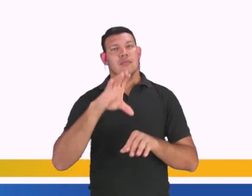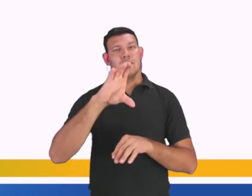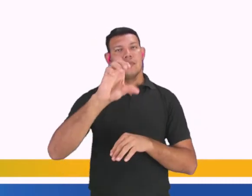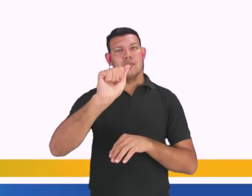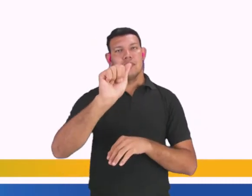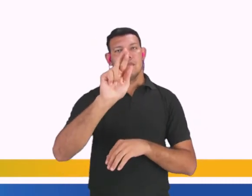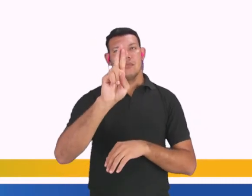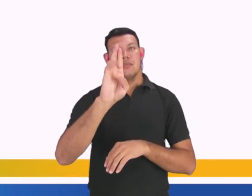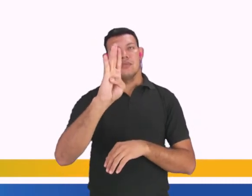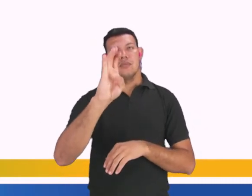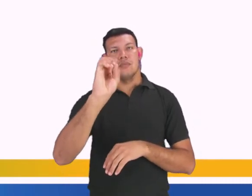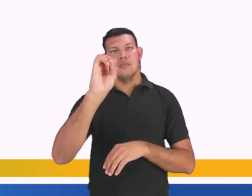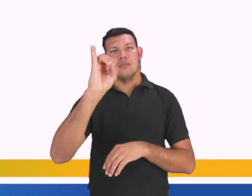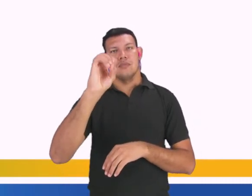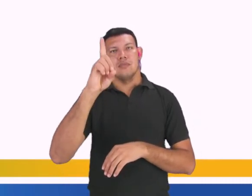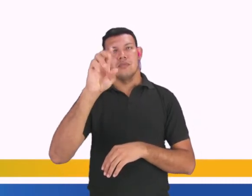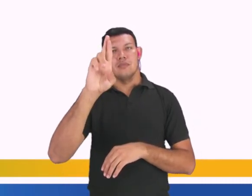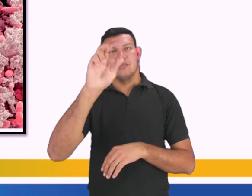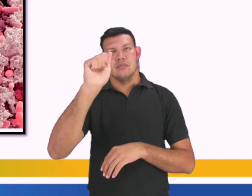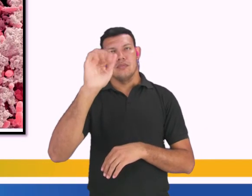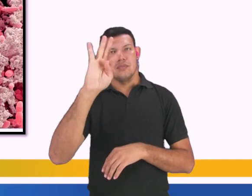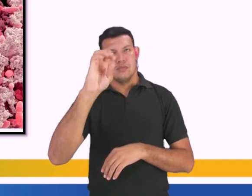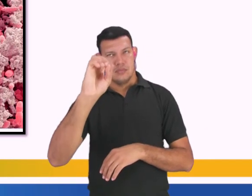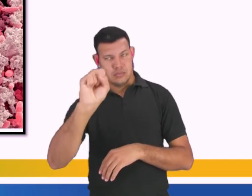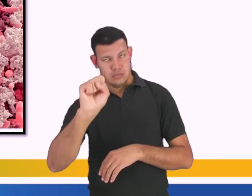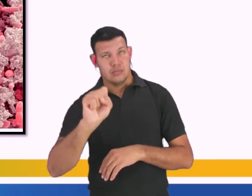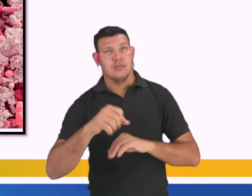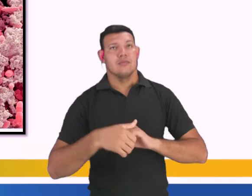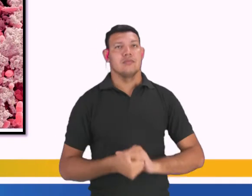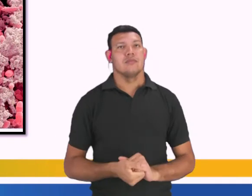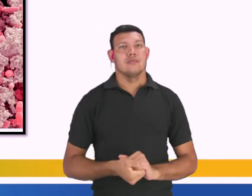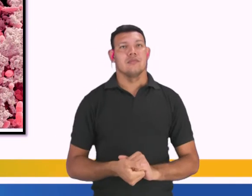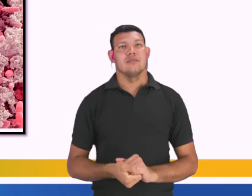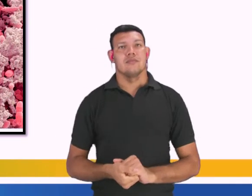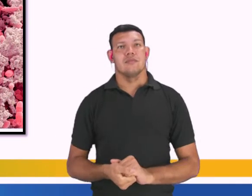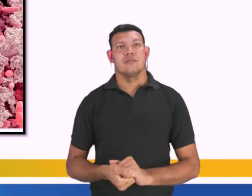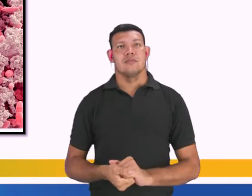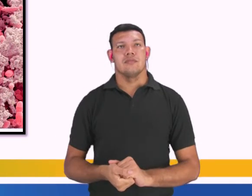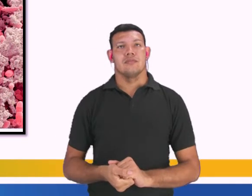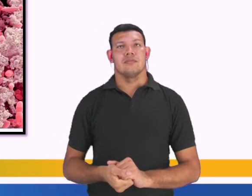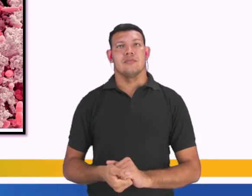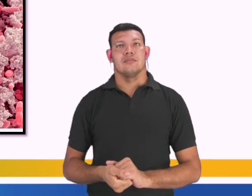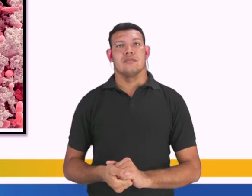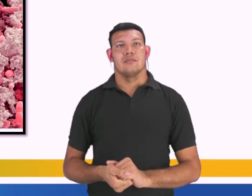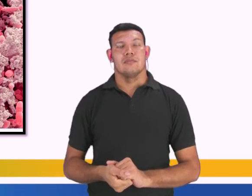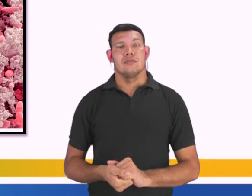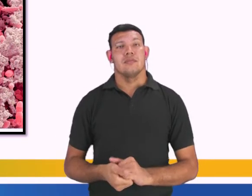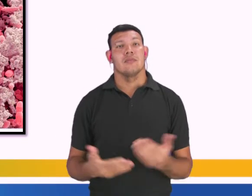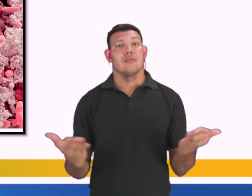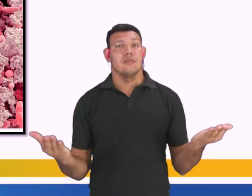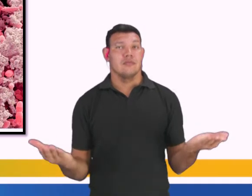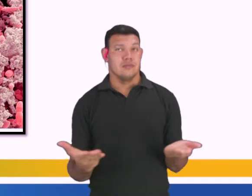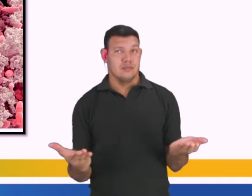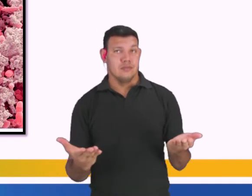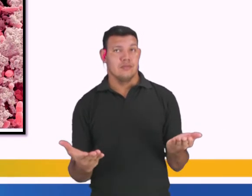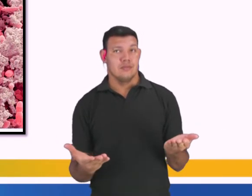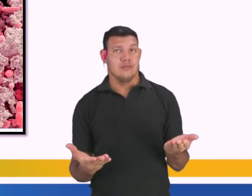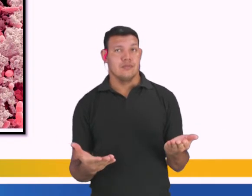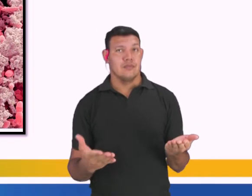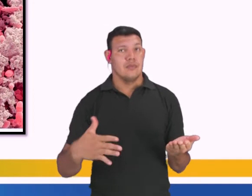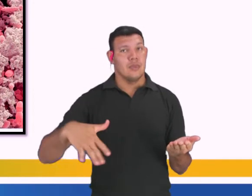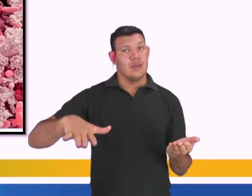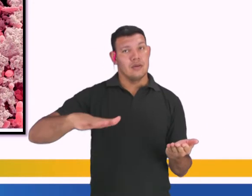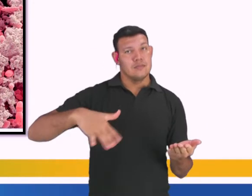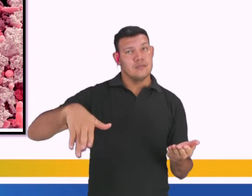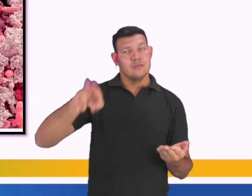ácidos nucleicos e as vitaminas também. No campo da análise clínica, a bioquímica